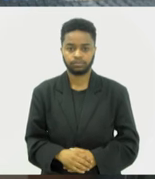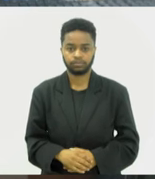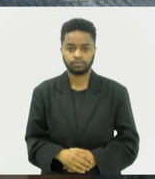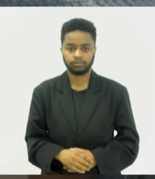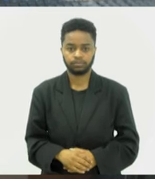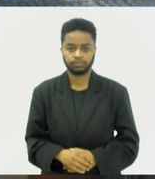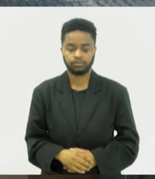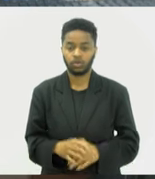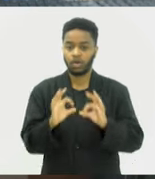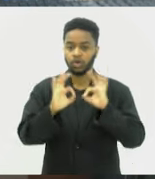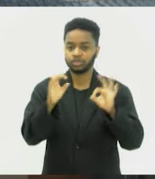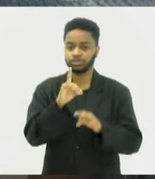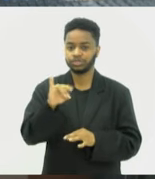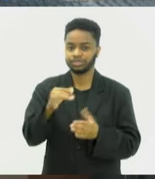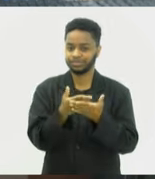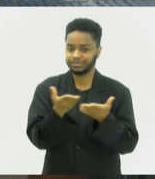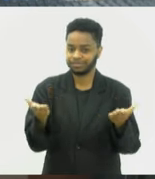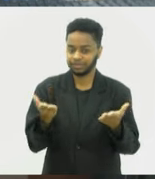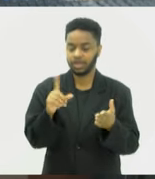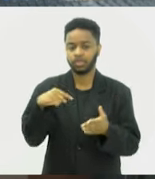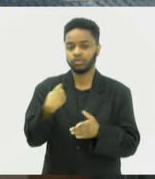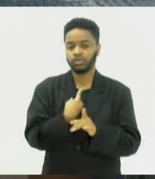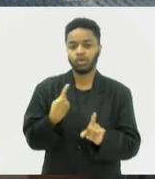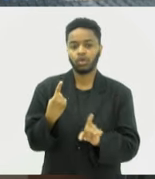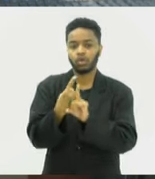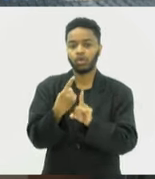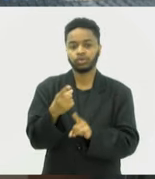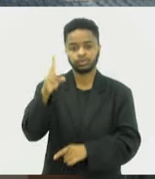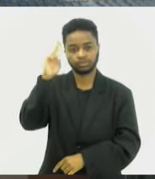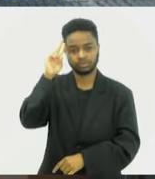tvalerj@alerj.rj.gov.br. Um ótimo dia para você e a gente se vê na